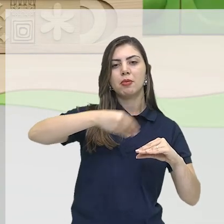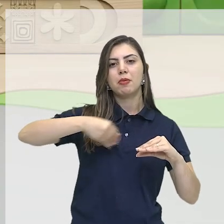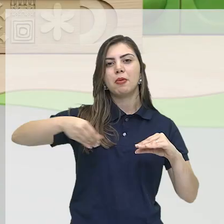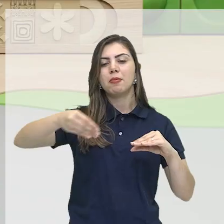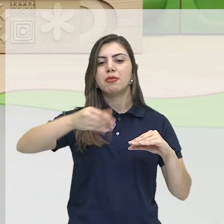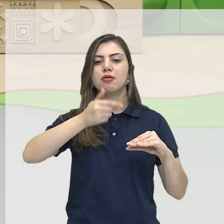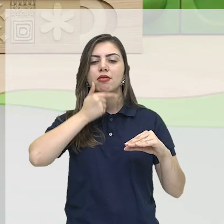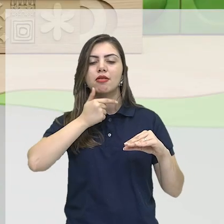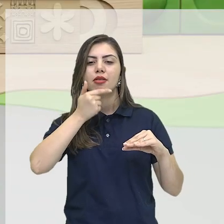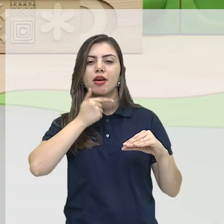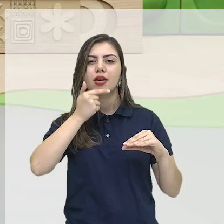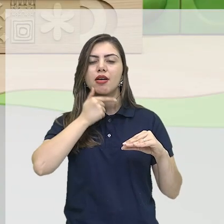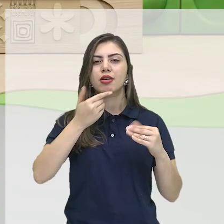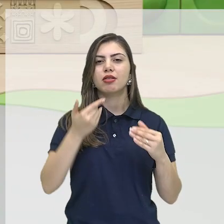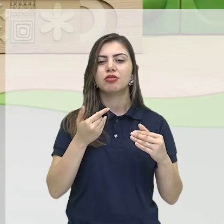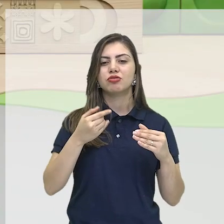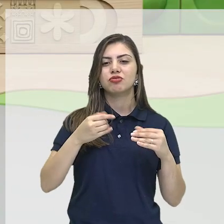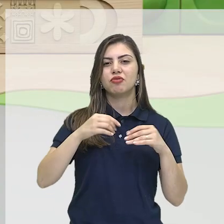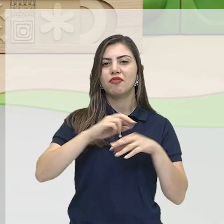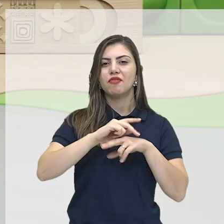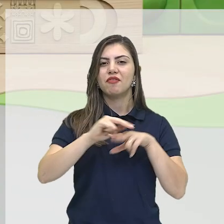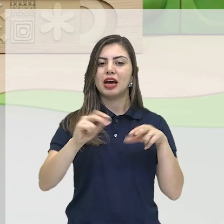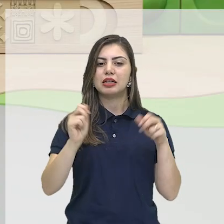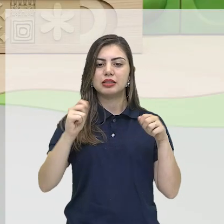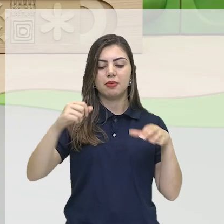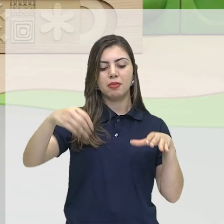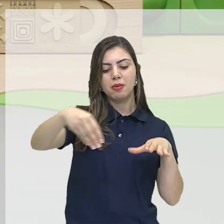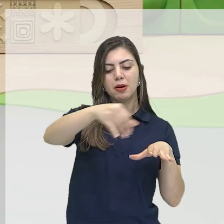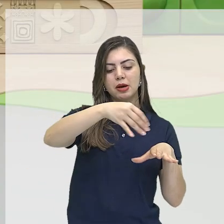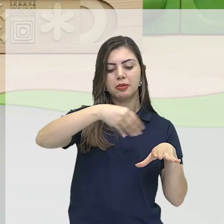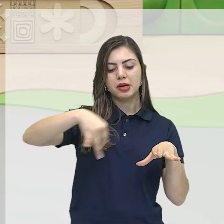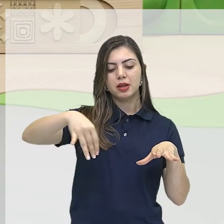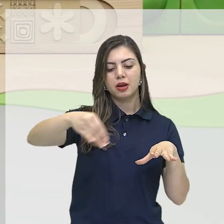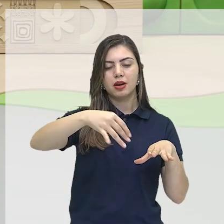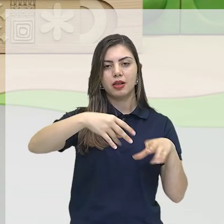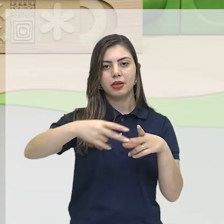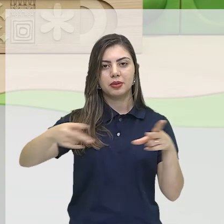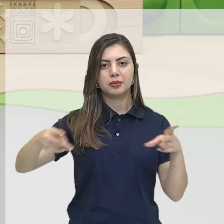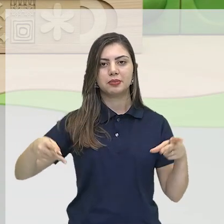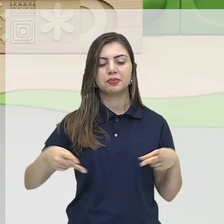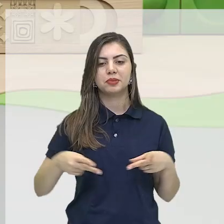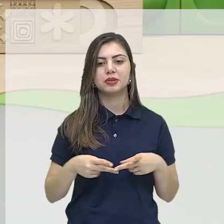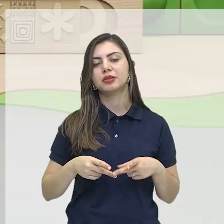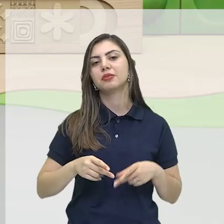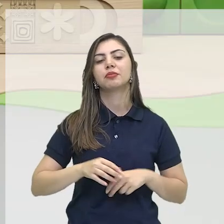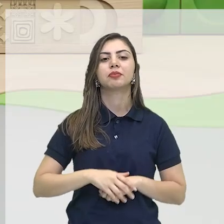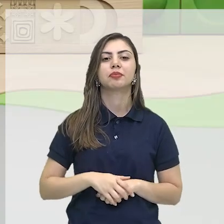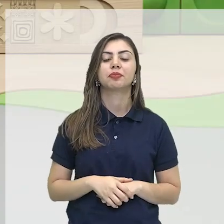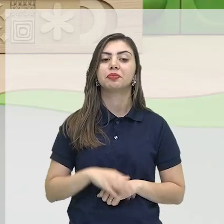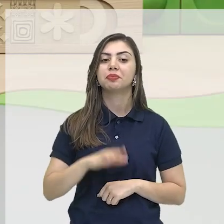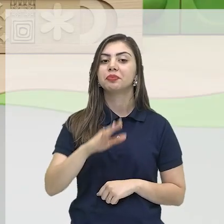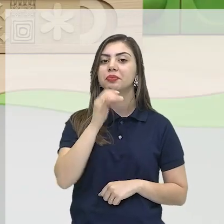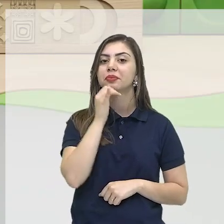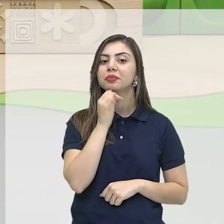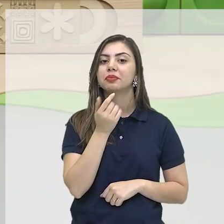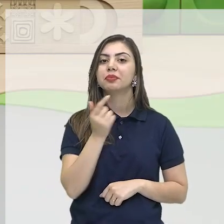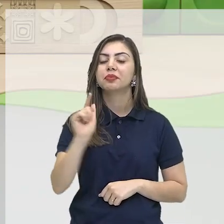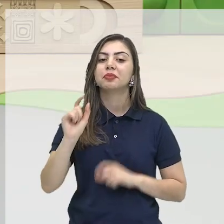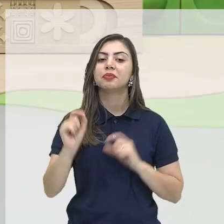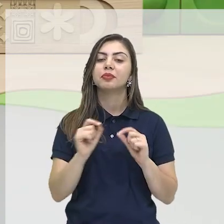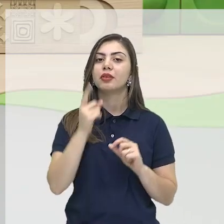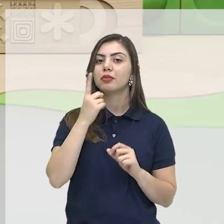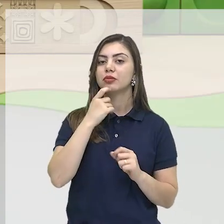ser visivelmente diferenciados, né? Além da pizza, nós temos aí o sangue. Isso mesmo, né? Aquele líquido